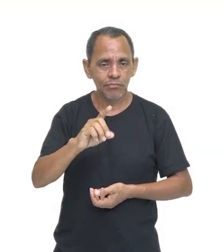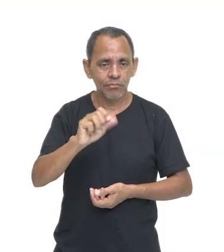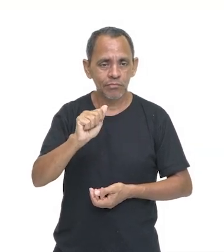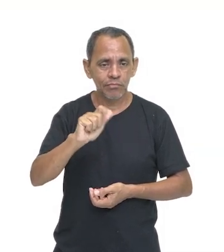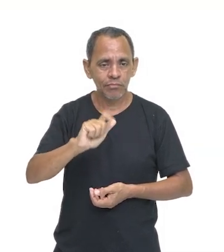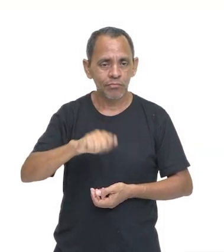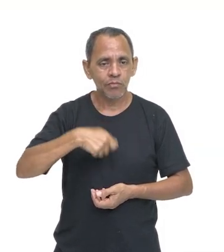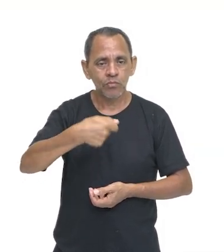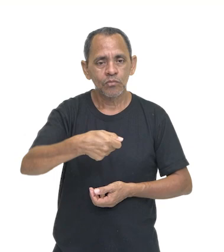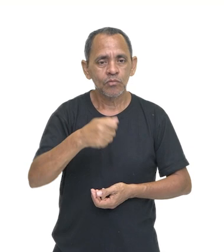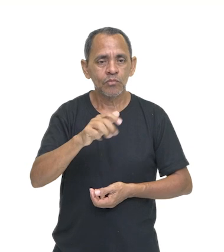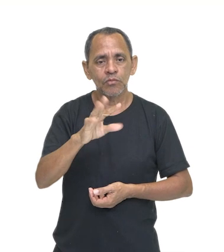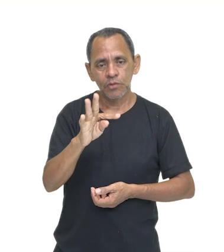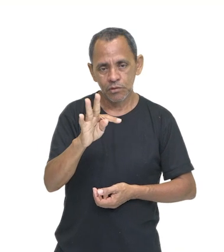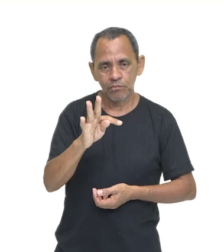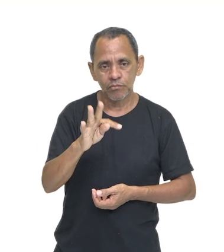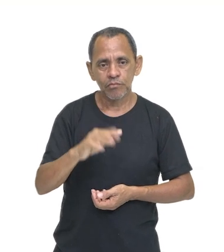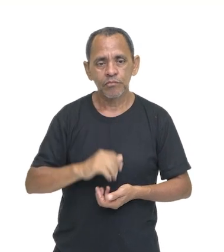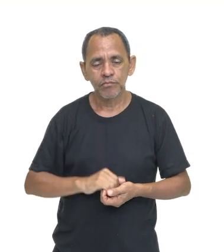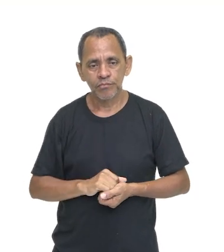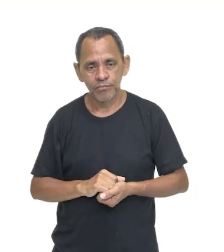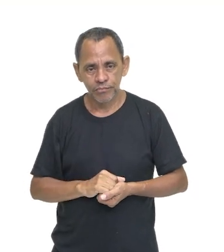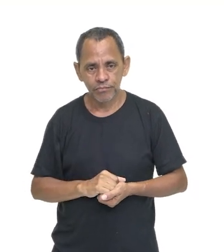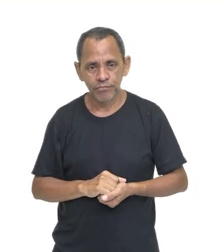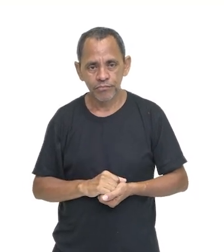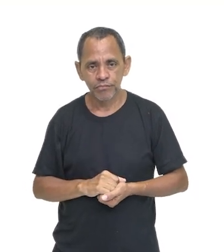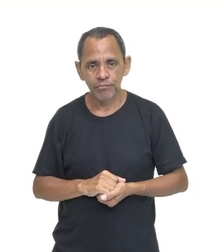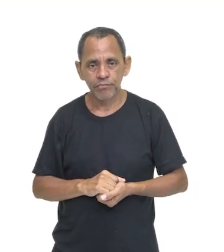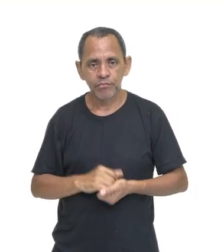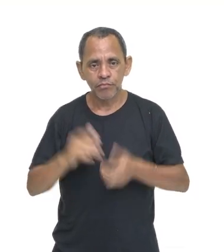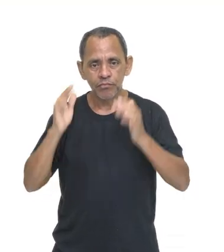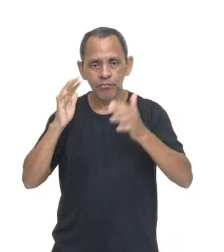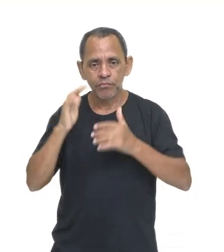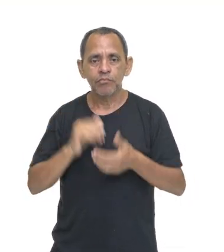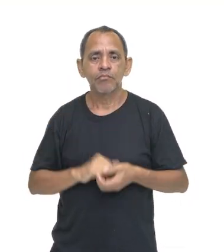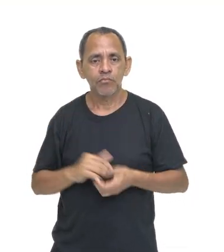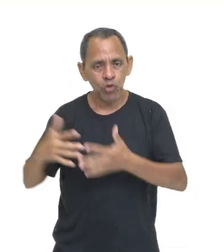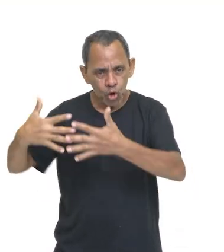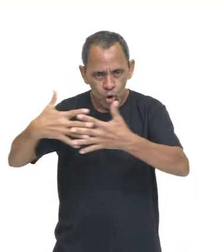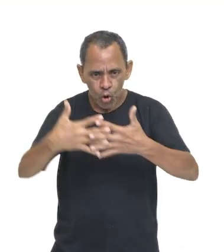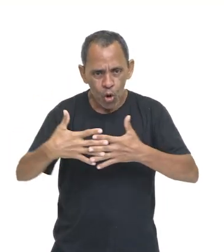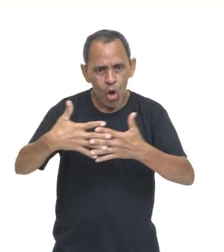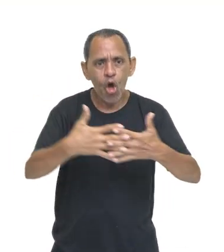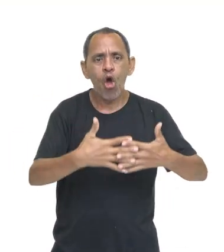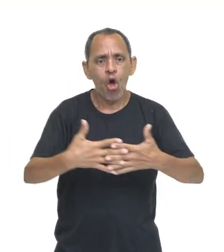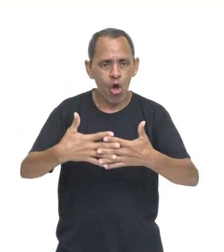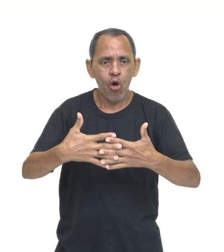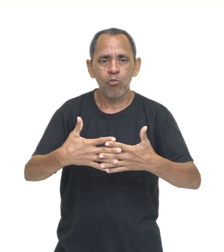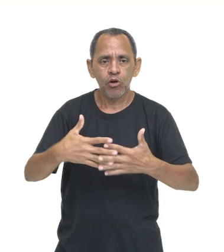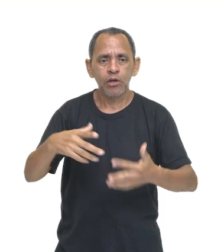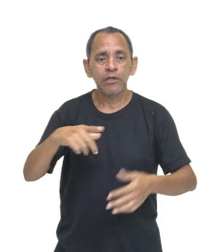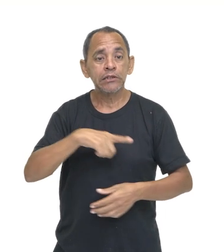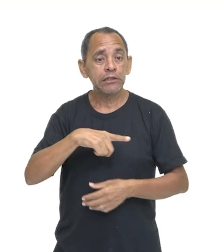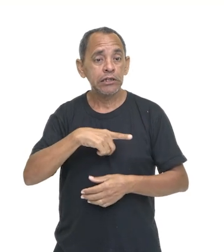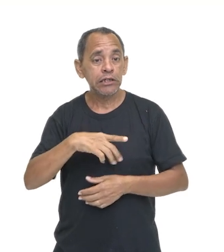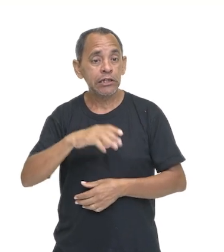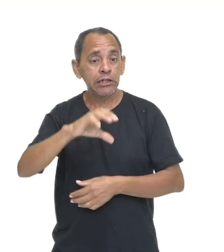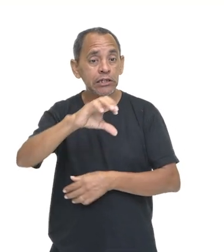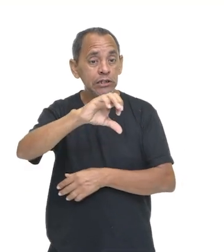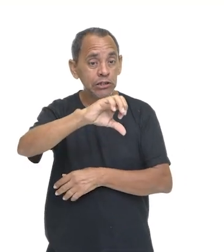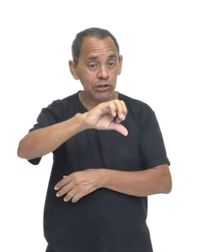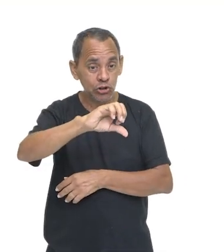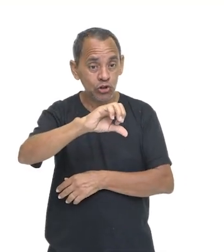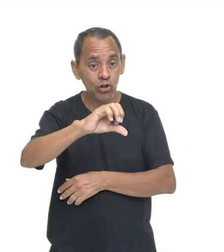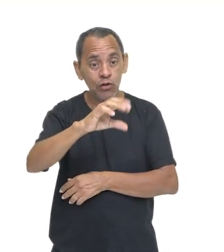Olha só, presta atenção para o que vai falar para você aí, ó. Imagina que um caminhão transporta 9 toneladas de